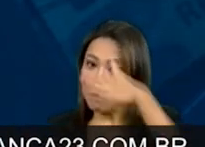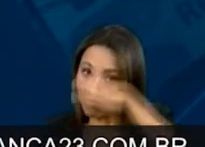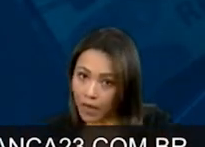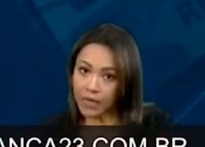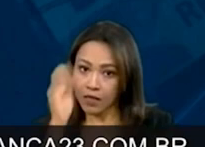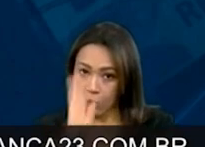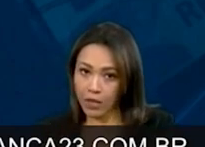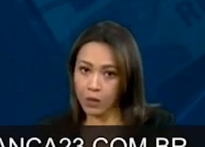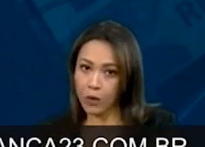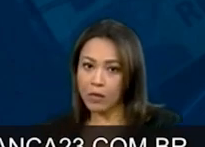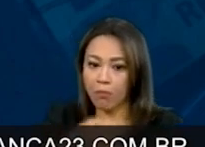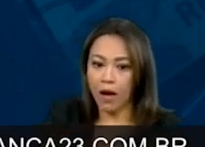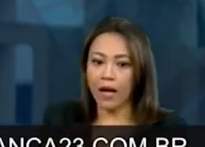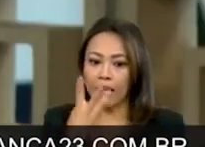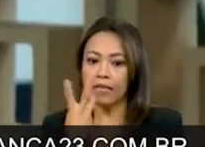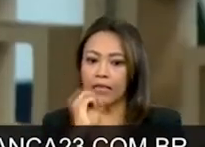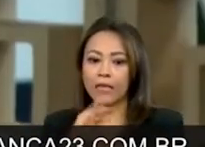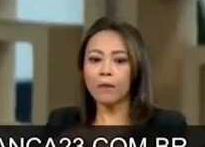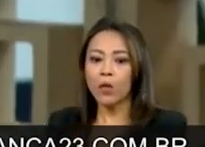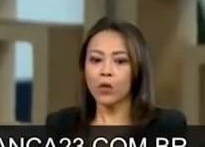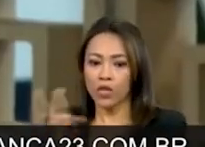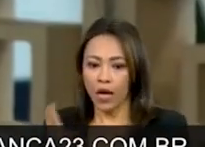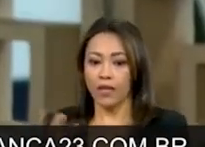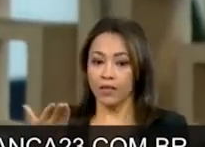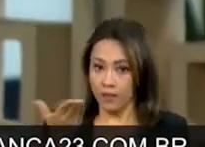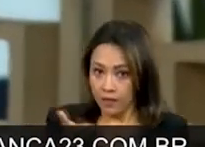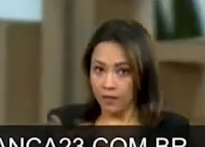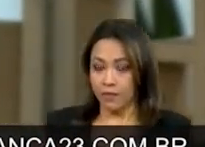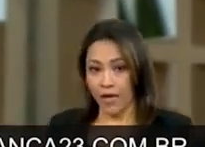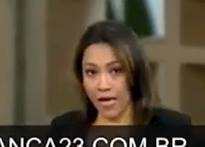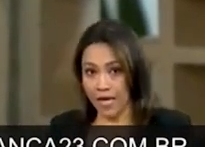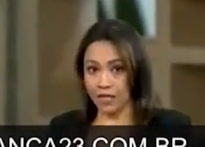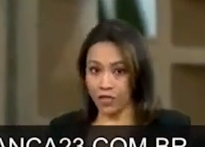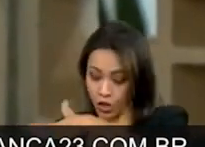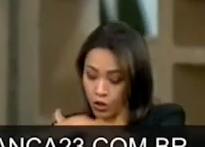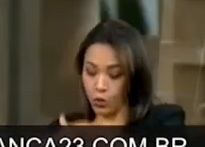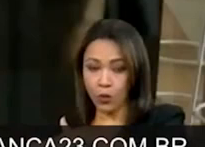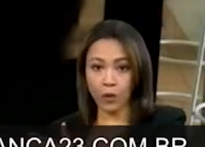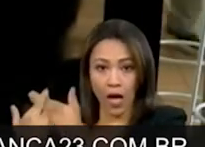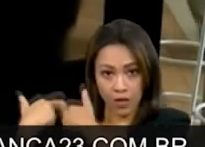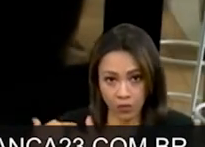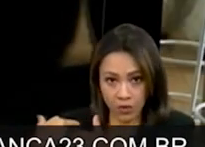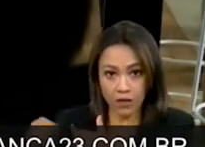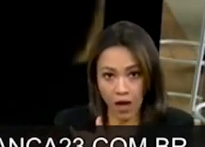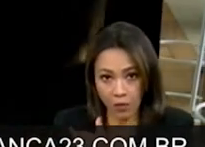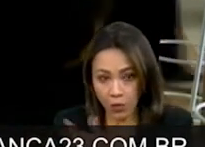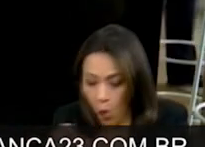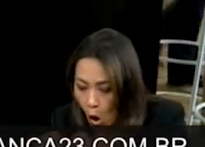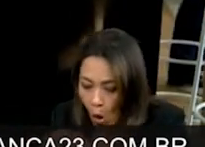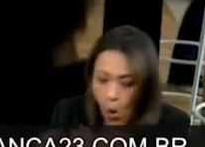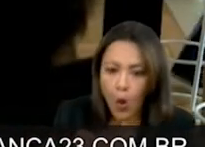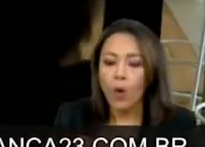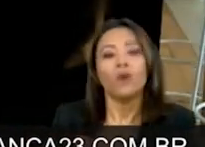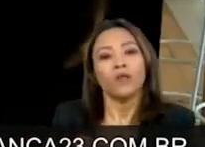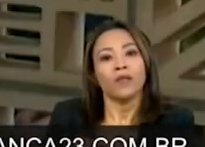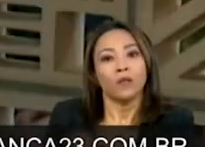pague uma licença de 30 milhões de reais. Para o Instituto Brasileiro de Jogo Responsável, que reúne empresas do setor de apostas, a